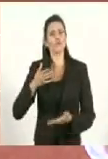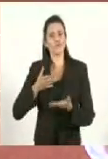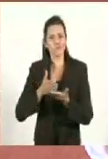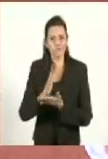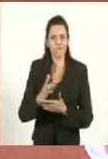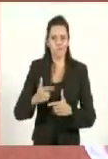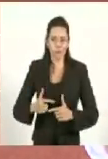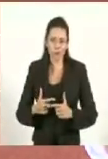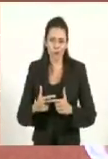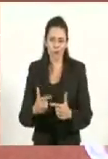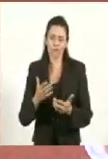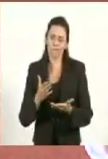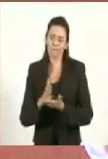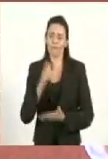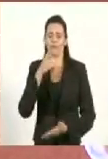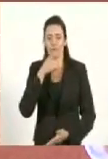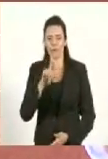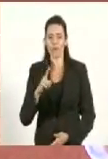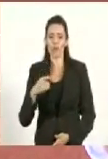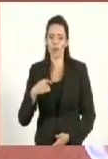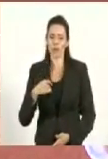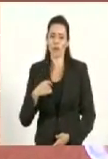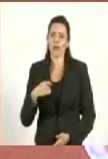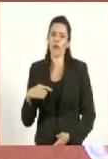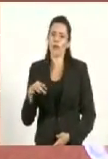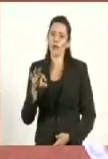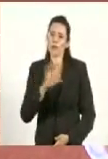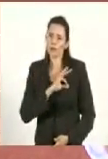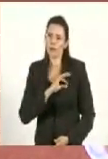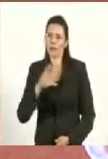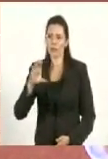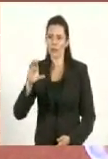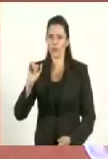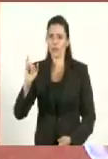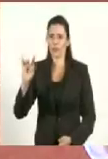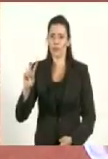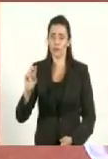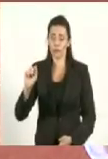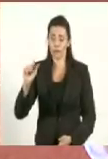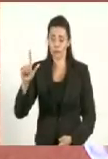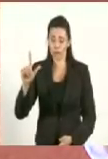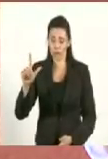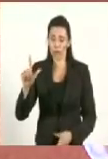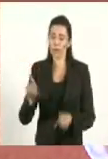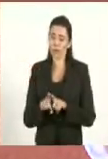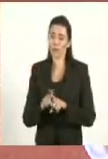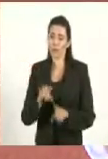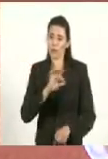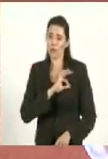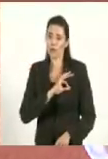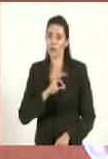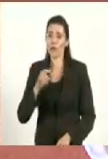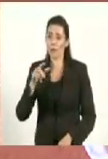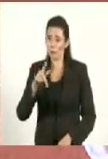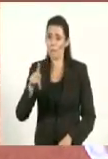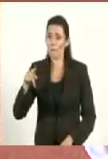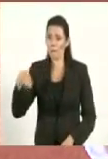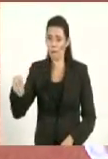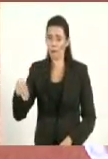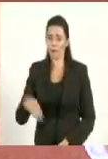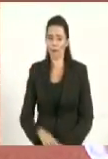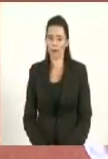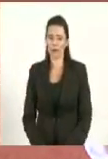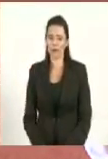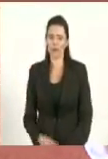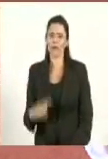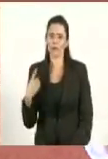Civil, quanto também com a Polícia Militar. Então, todos podem contar conosco, porque nós queremos aqui o melhor para essa categoria que nós sentimos na pele.